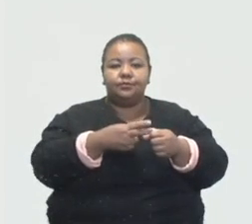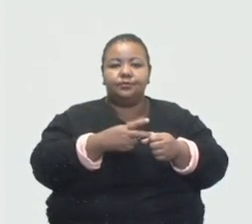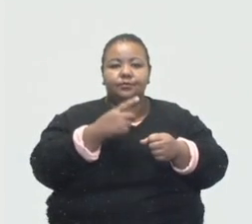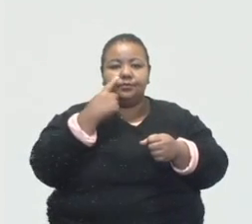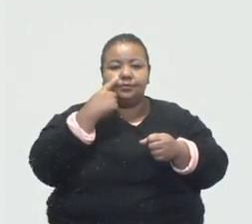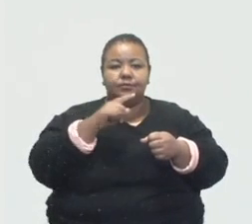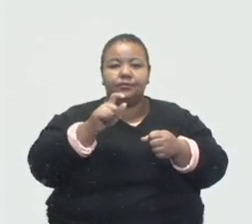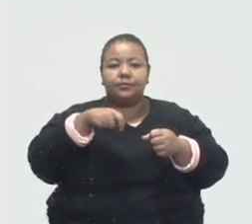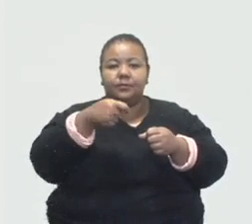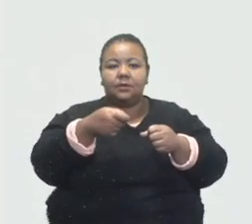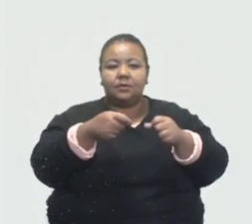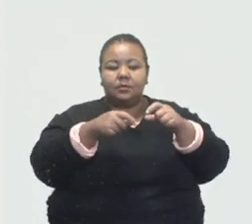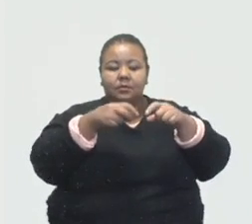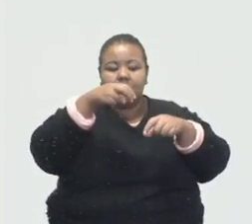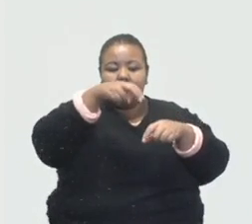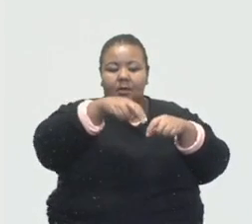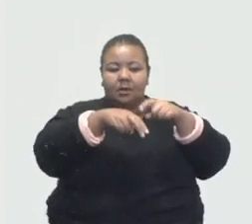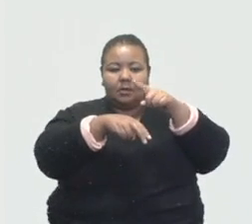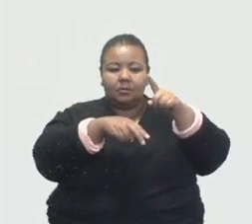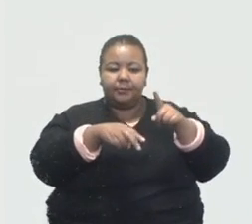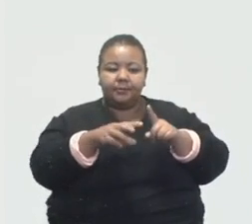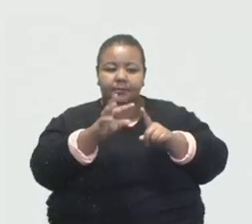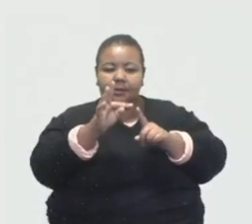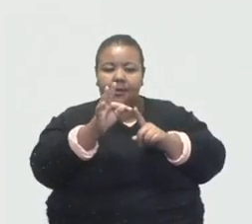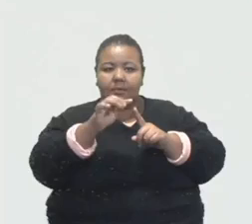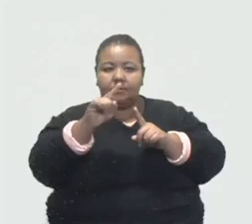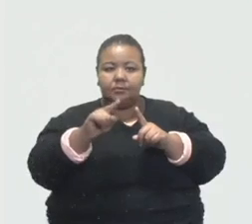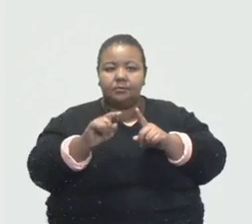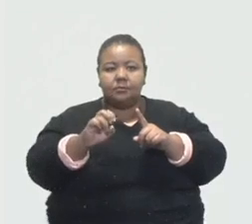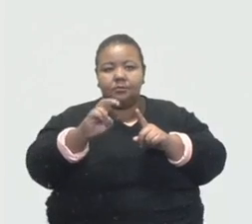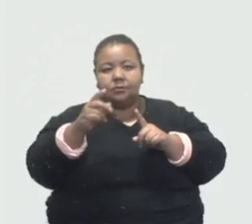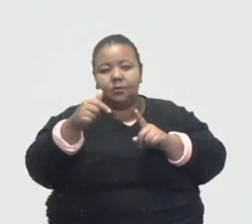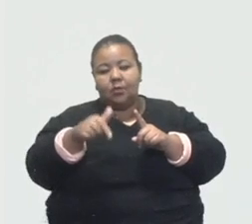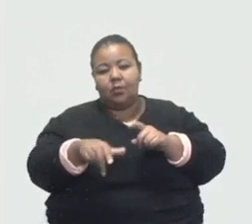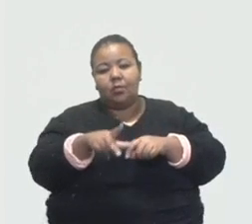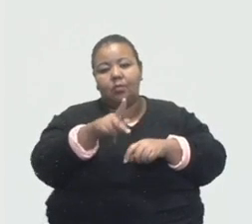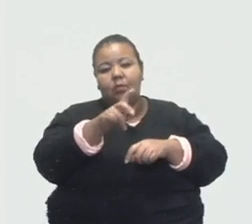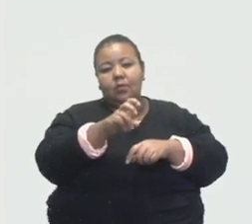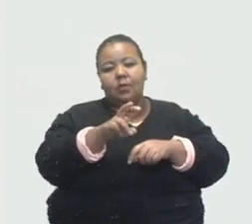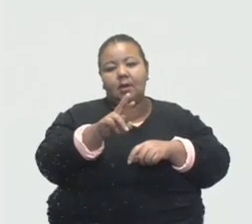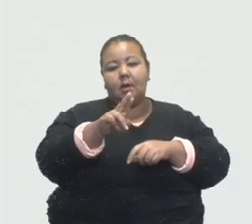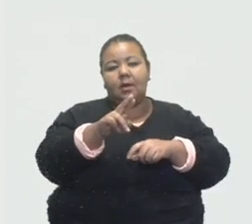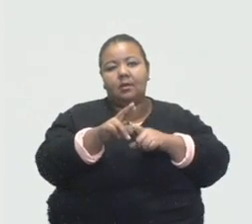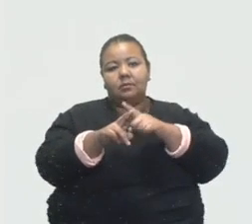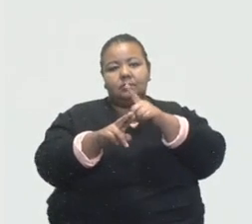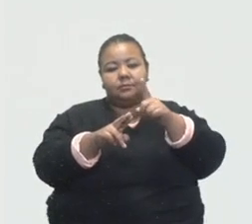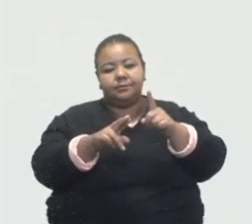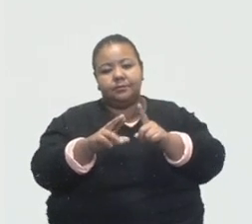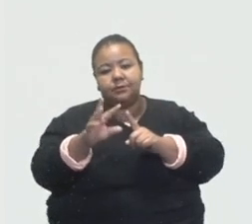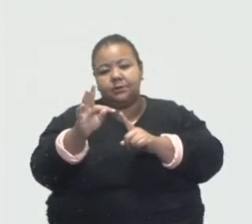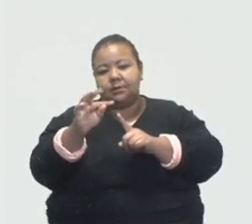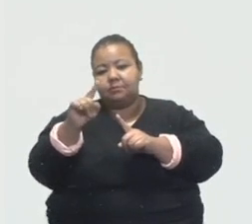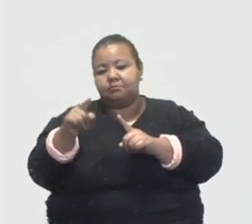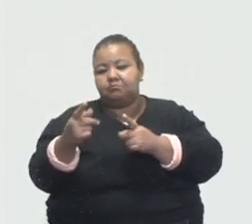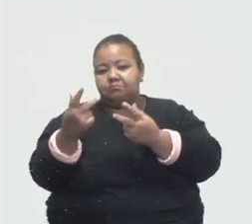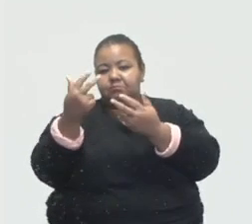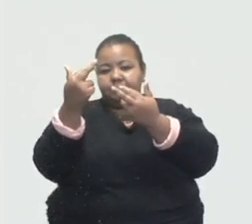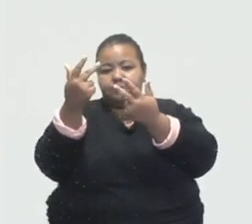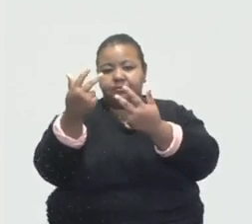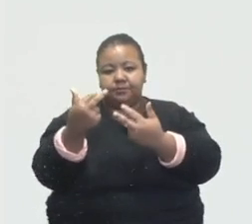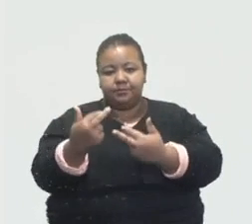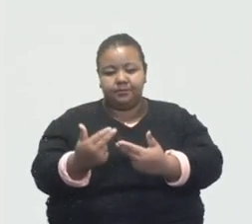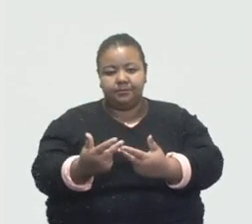esta representação, ou ainda quer de t. Essa notação,